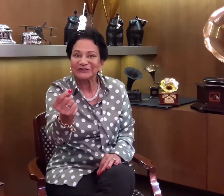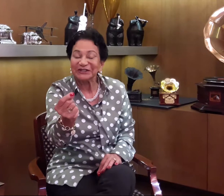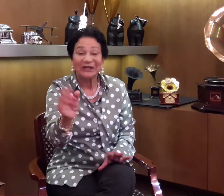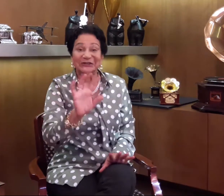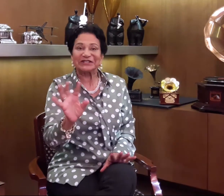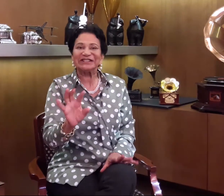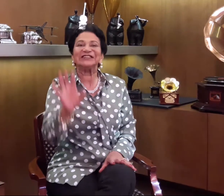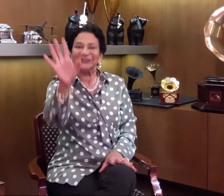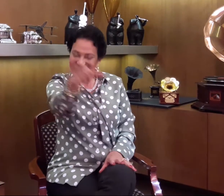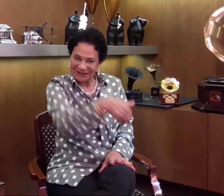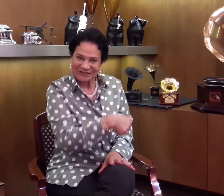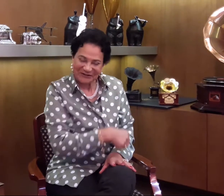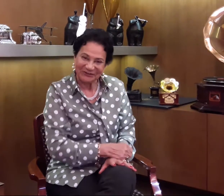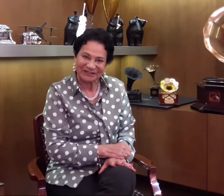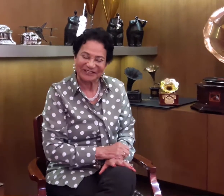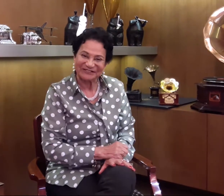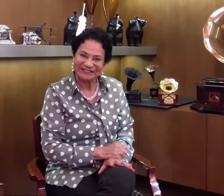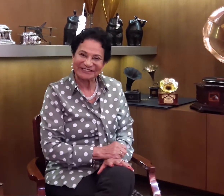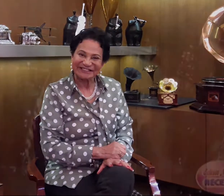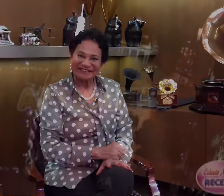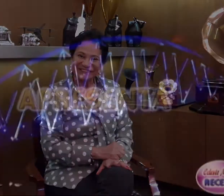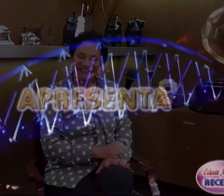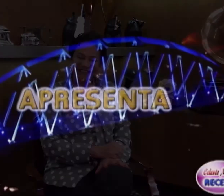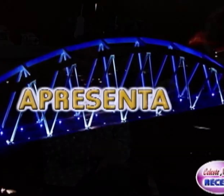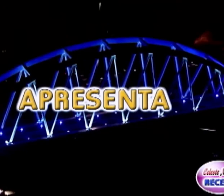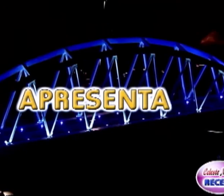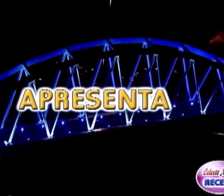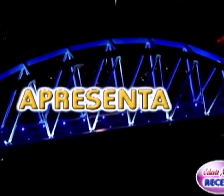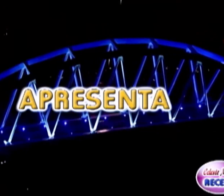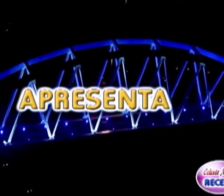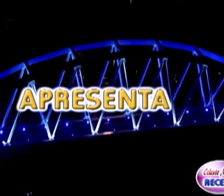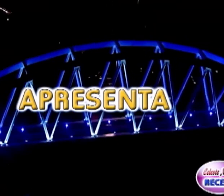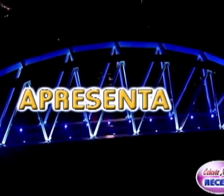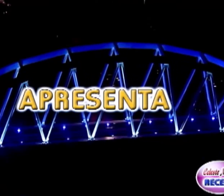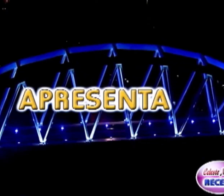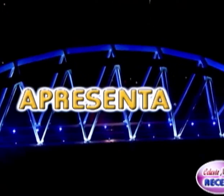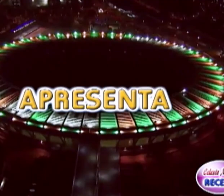Um minutinho, não sai dentro, mas já voltamos.